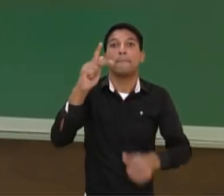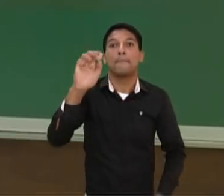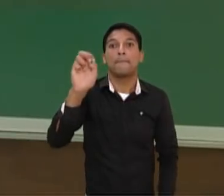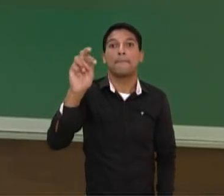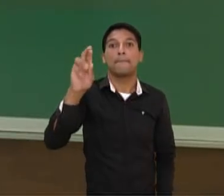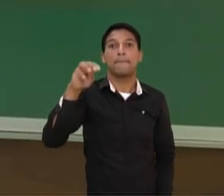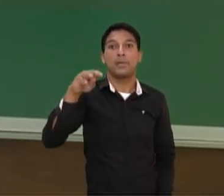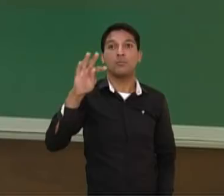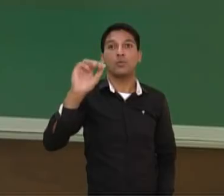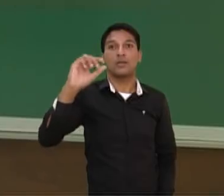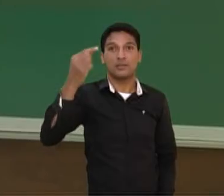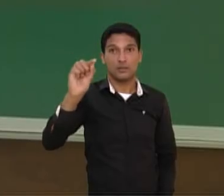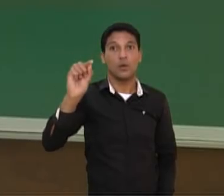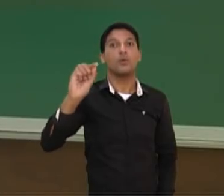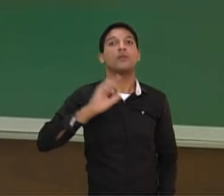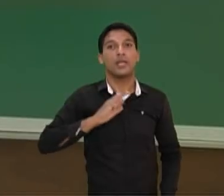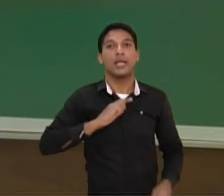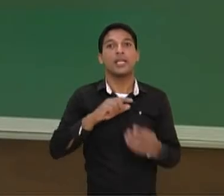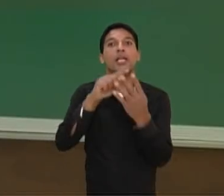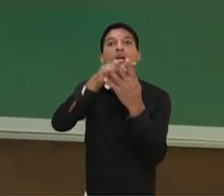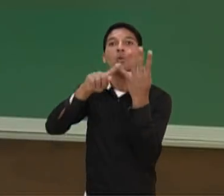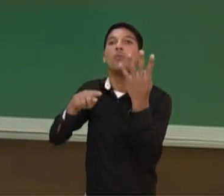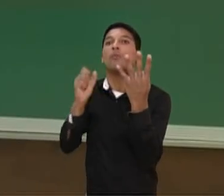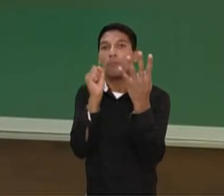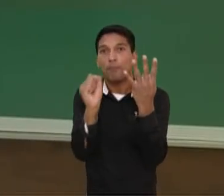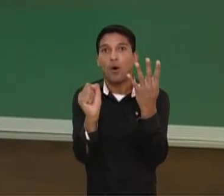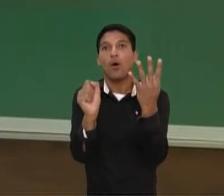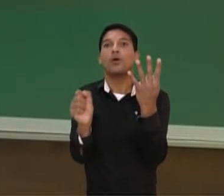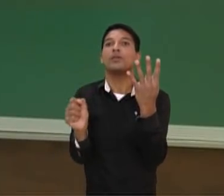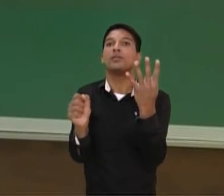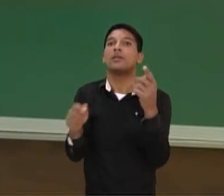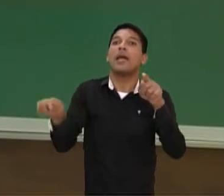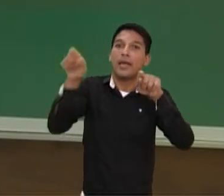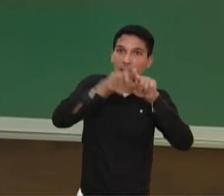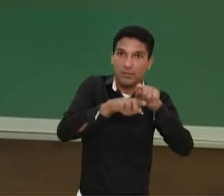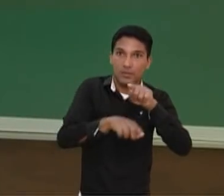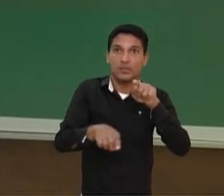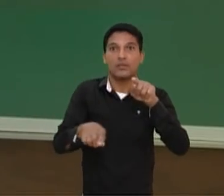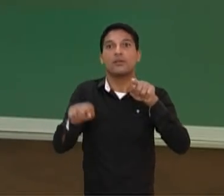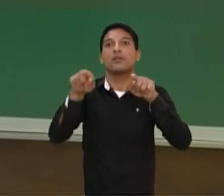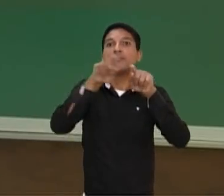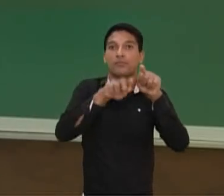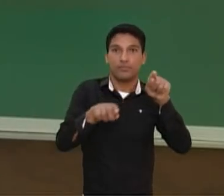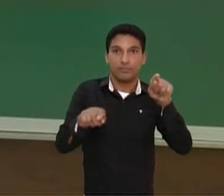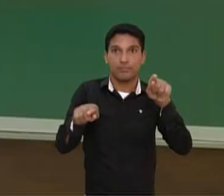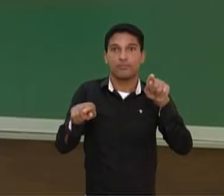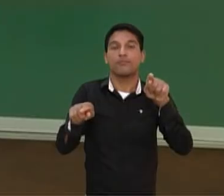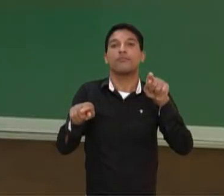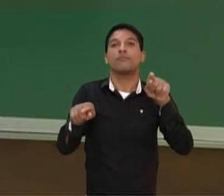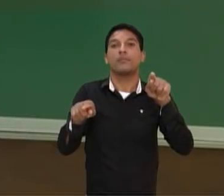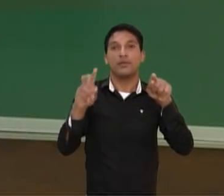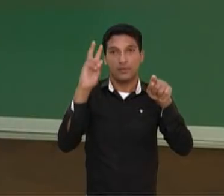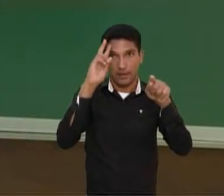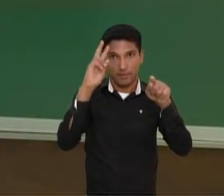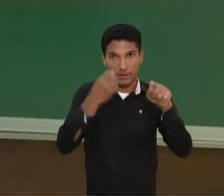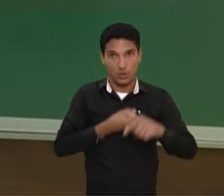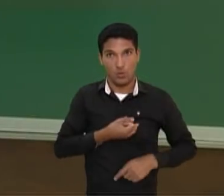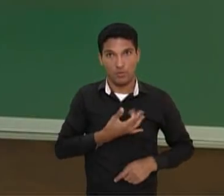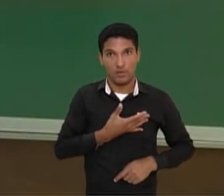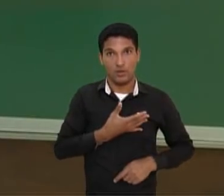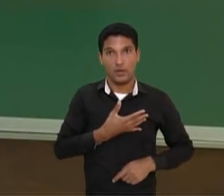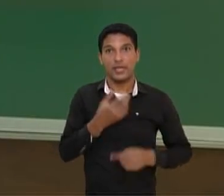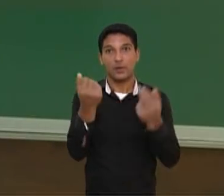temos elementos para serem permutados em que alguns deles se repetem, tá? Aí nós usaremos esta equação